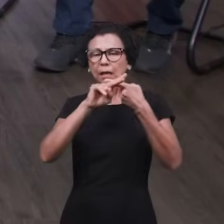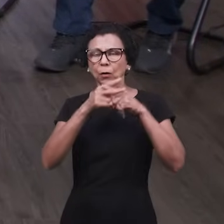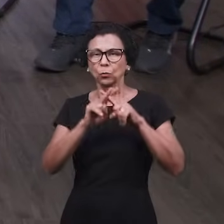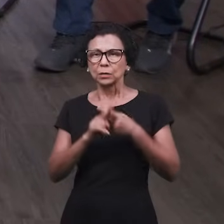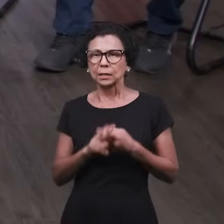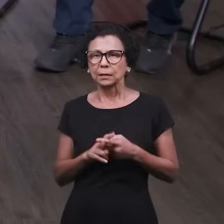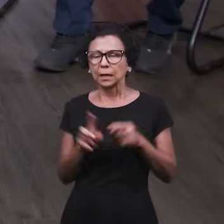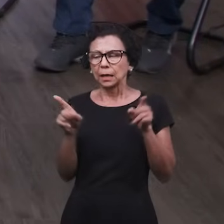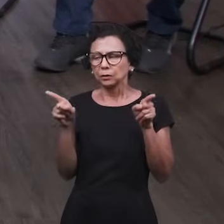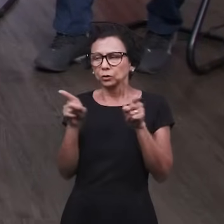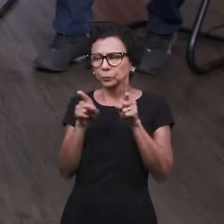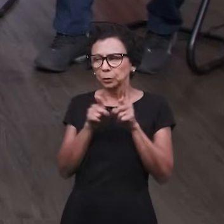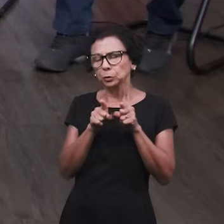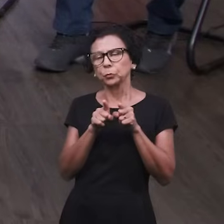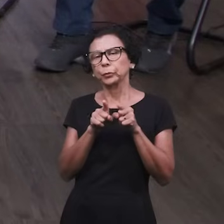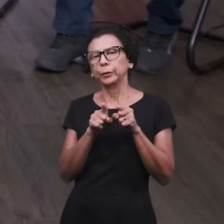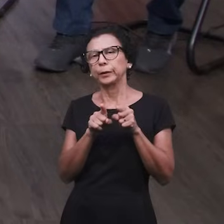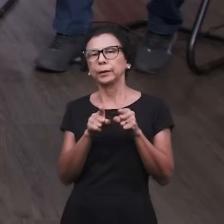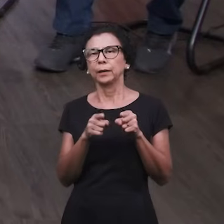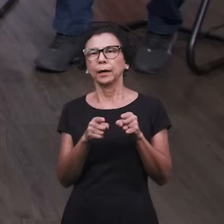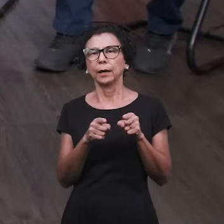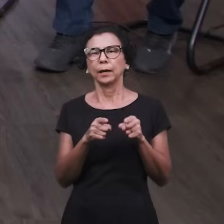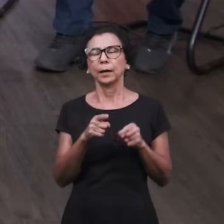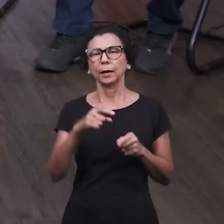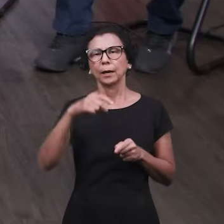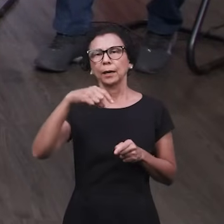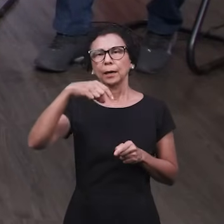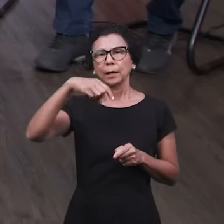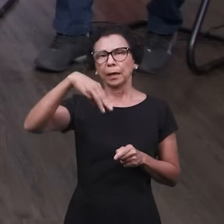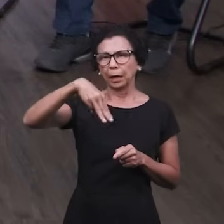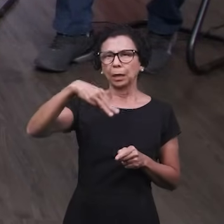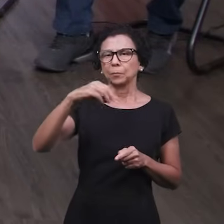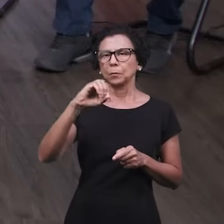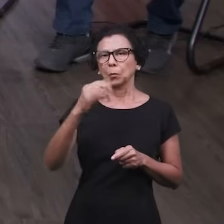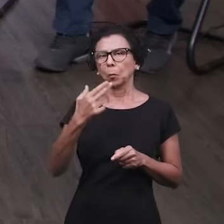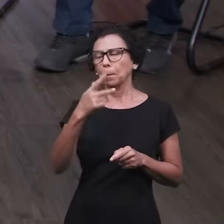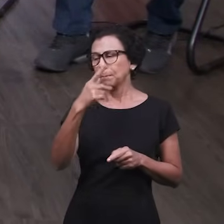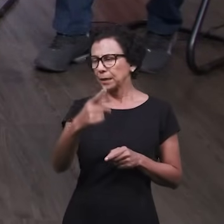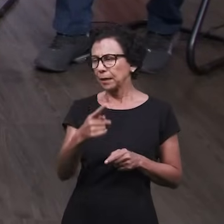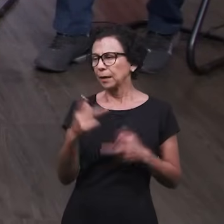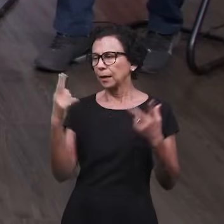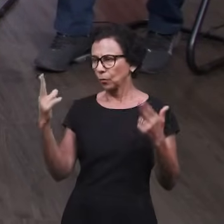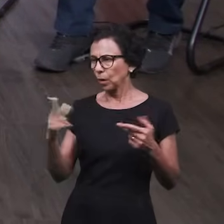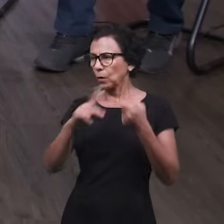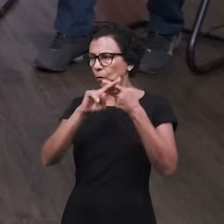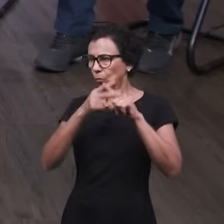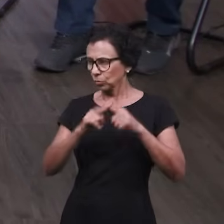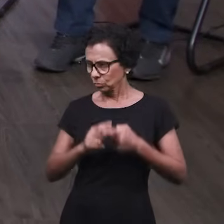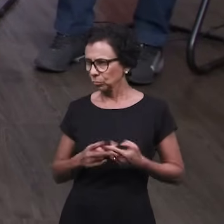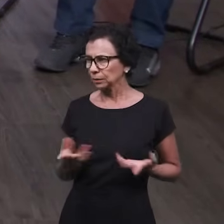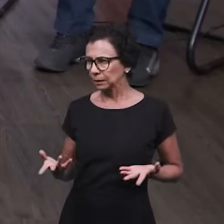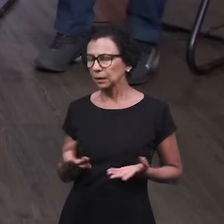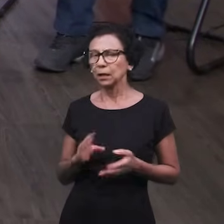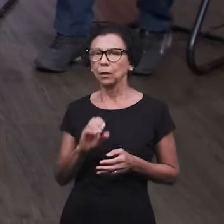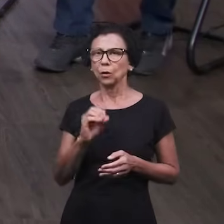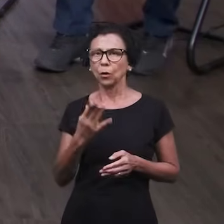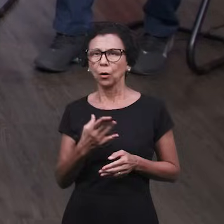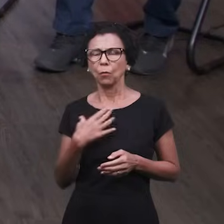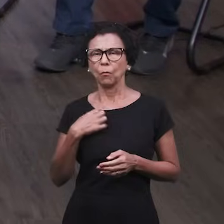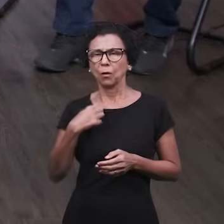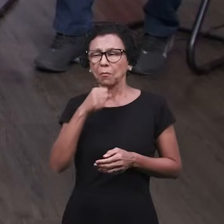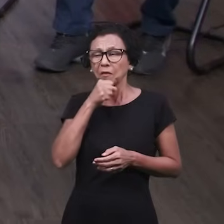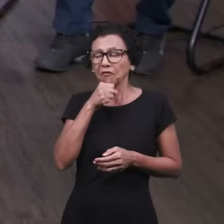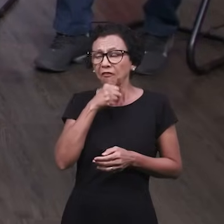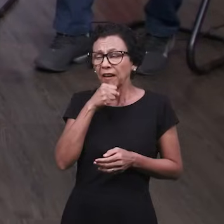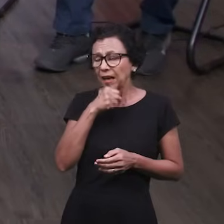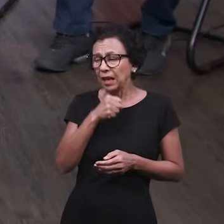senhor faz sob medida. Como é que a pessoa vai no senhor? É o quê? Ela quer a sonoridade, quando a gente fala